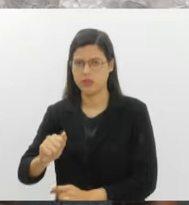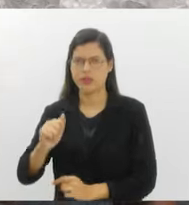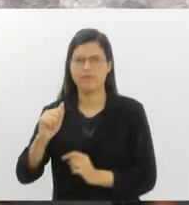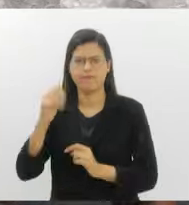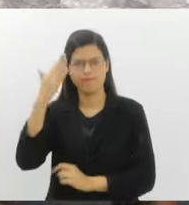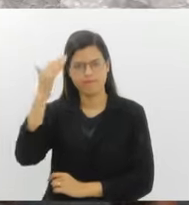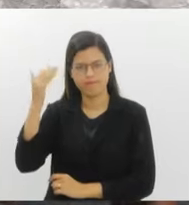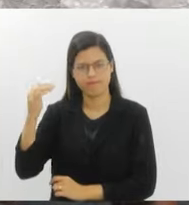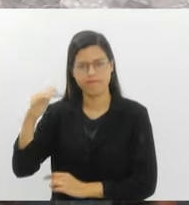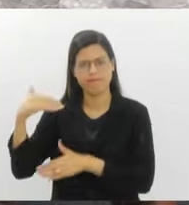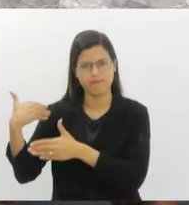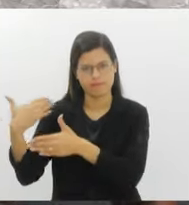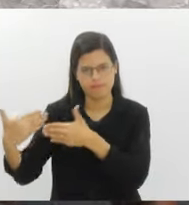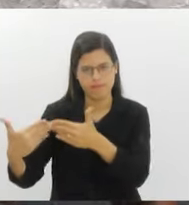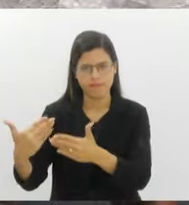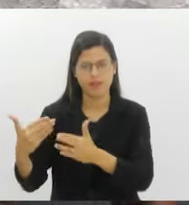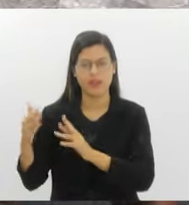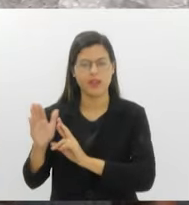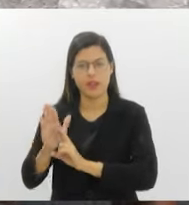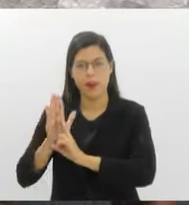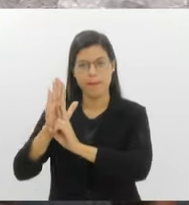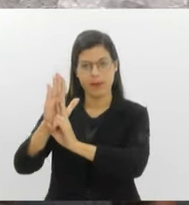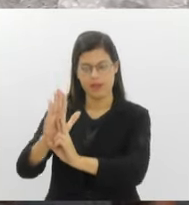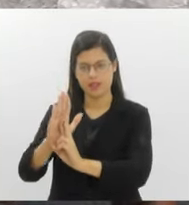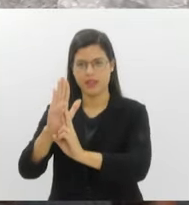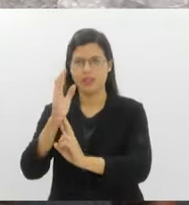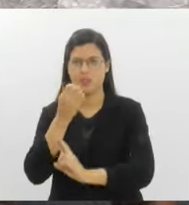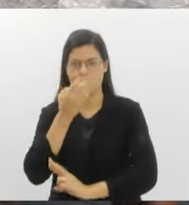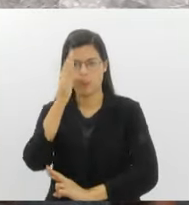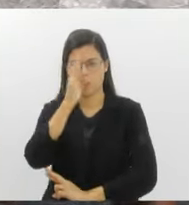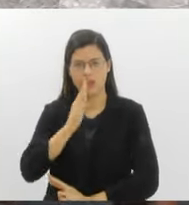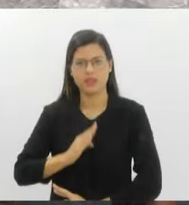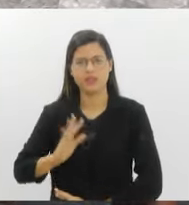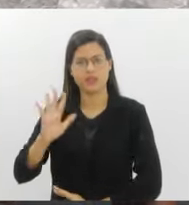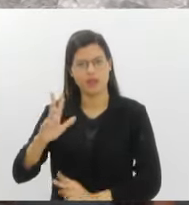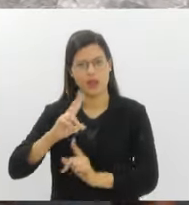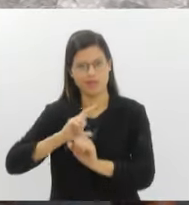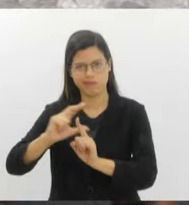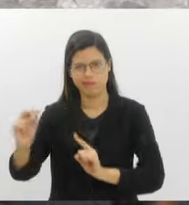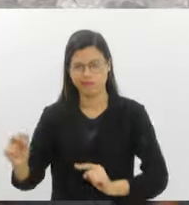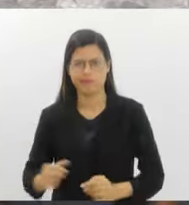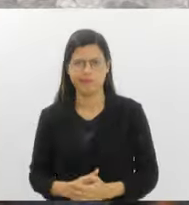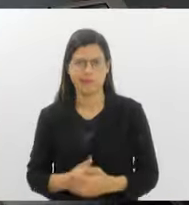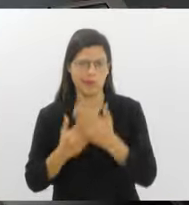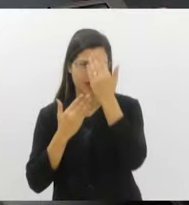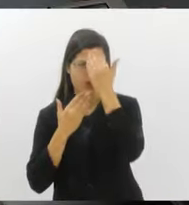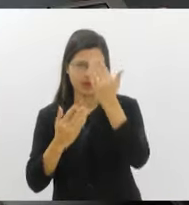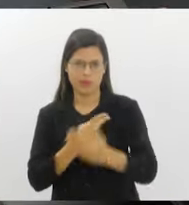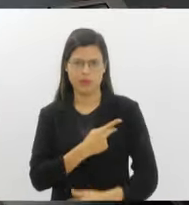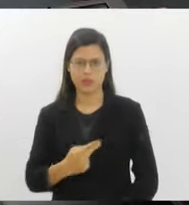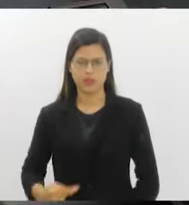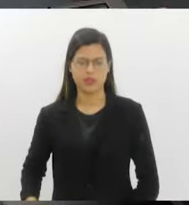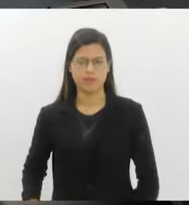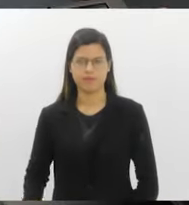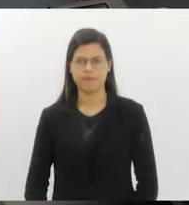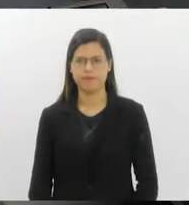que represente muito bem o Brasil, você já é uma vitoriosa. Obrigada, presidente.